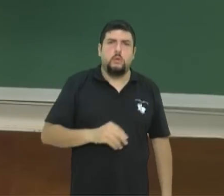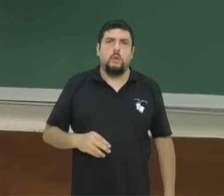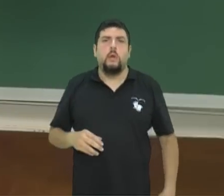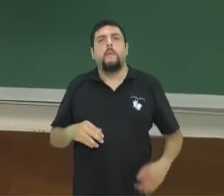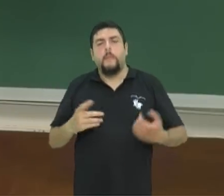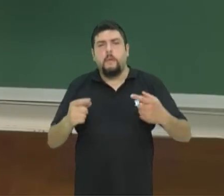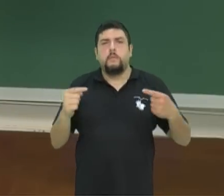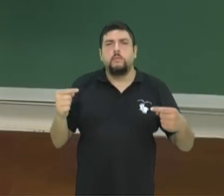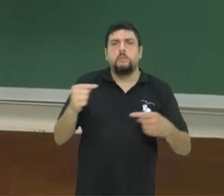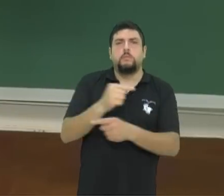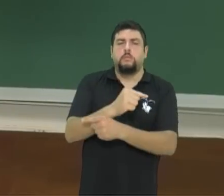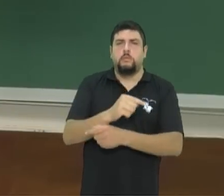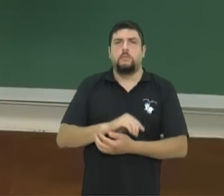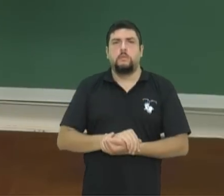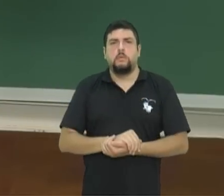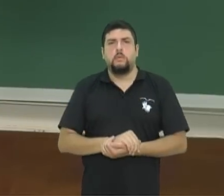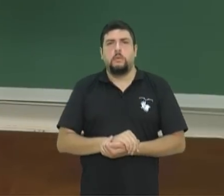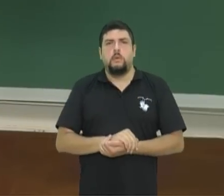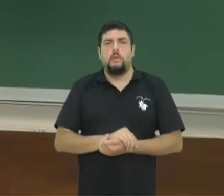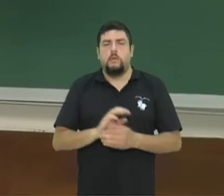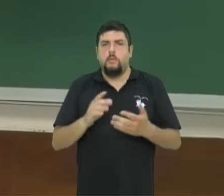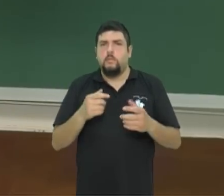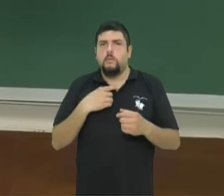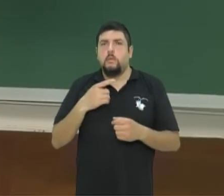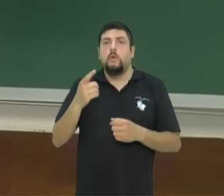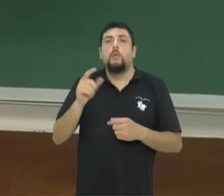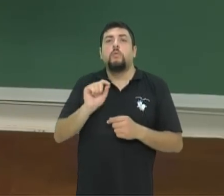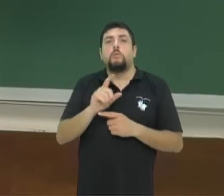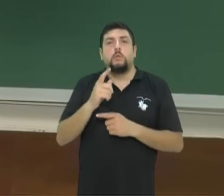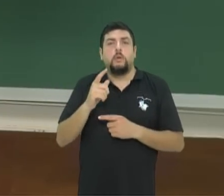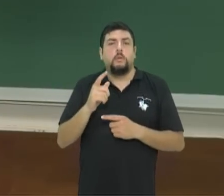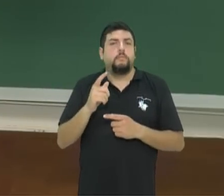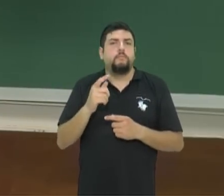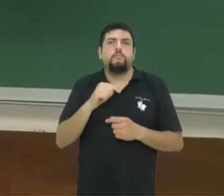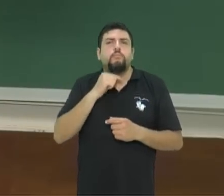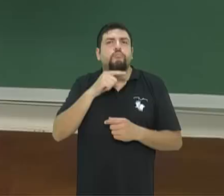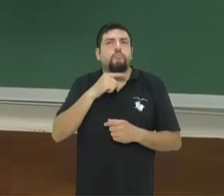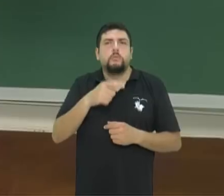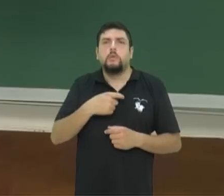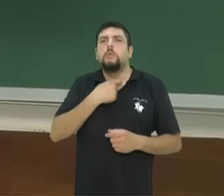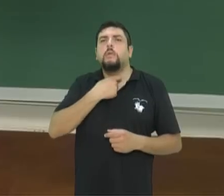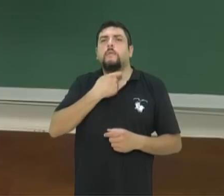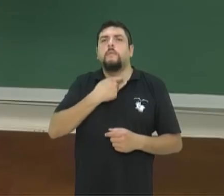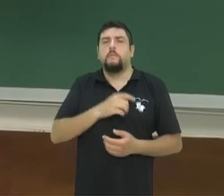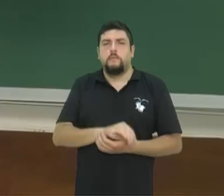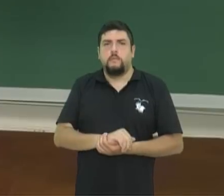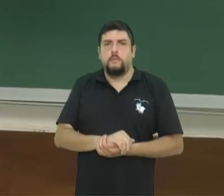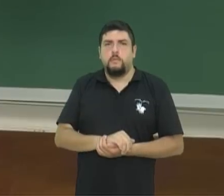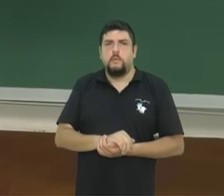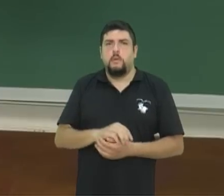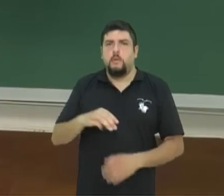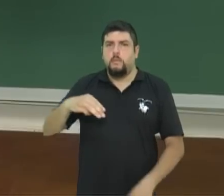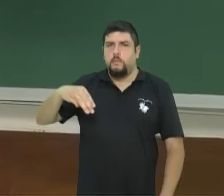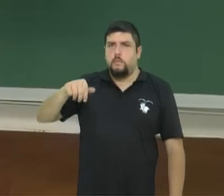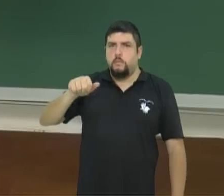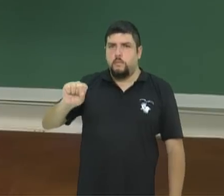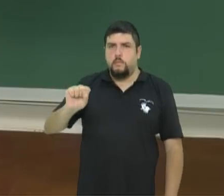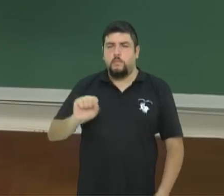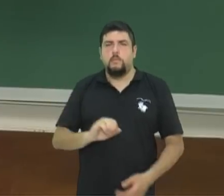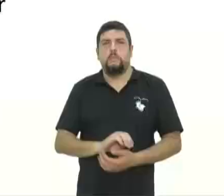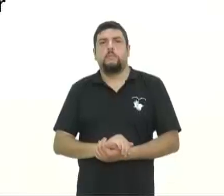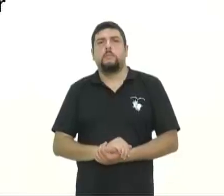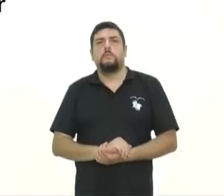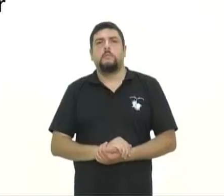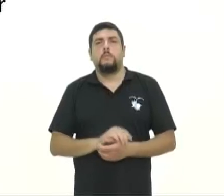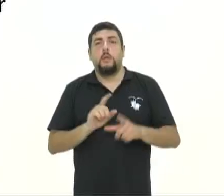contrariou as expectativas, né? Ela acabou ficando sem voz. Então, por isso, mas era, sem o i, ok?